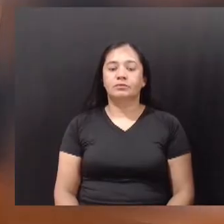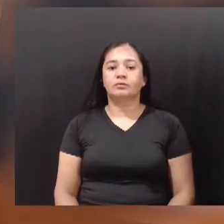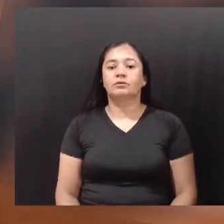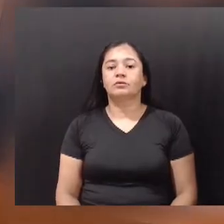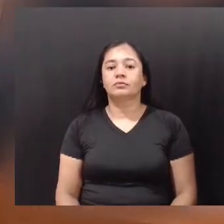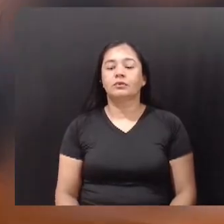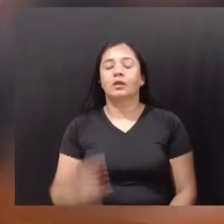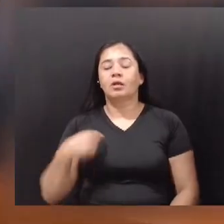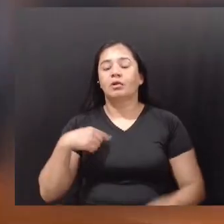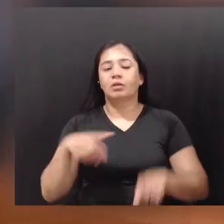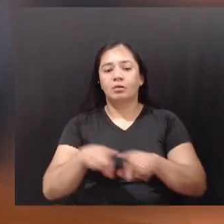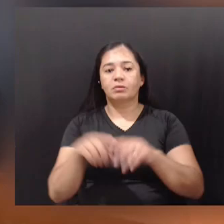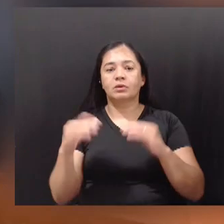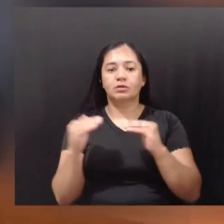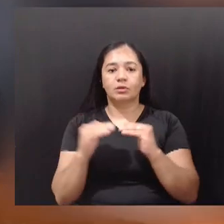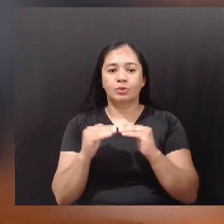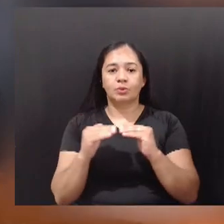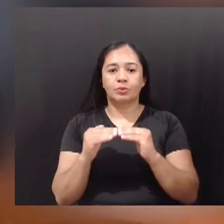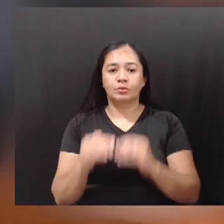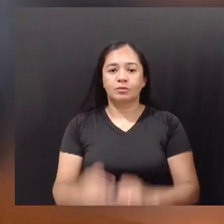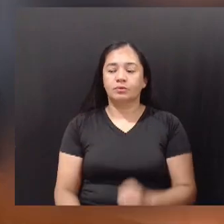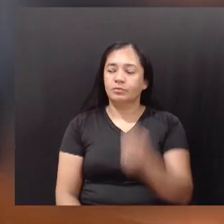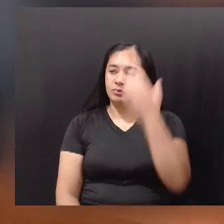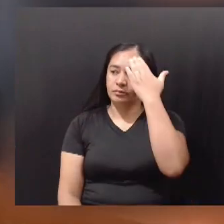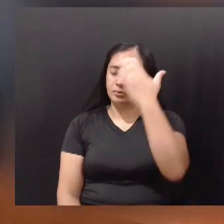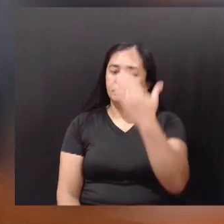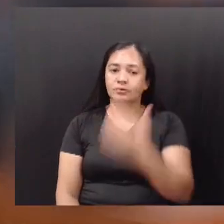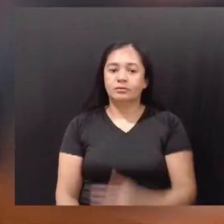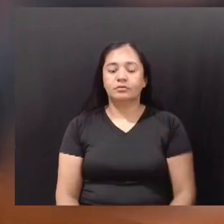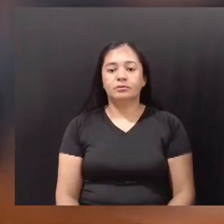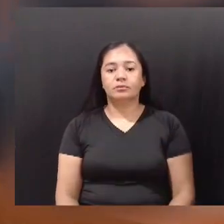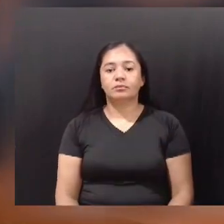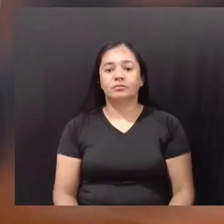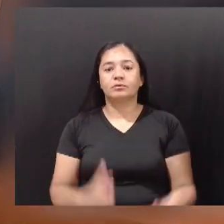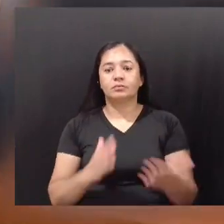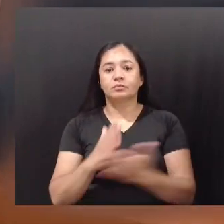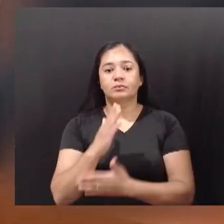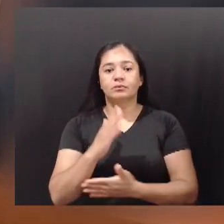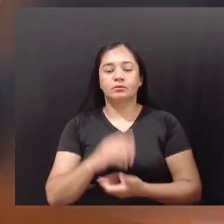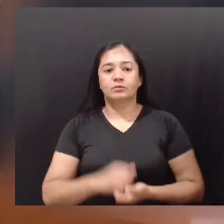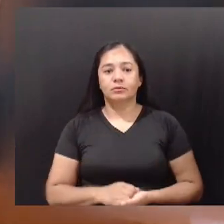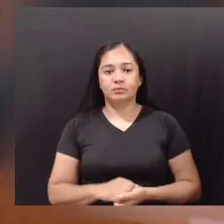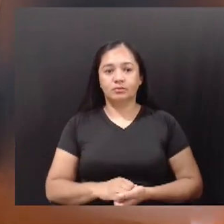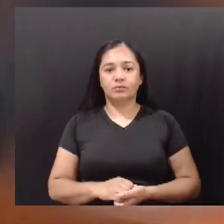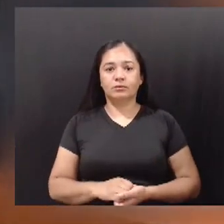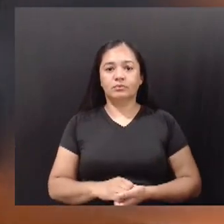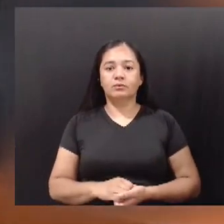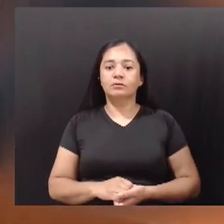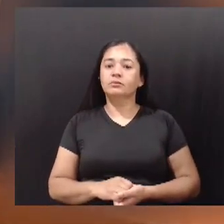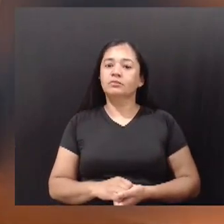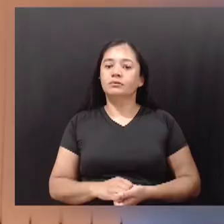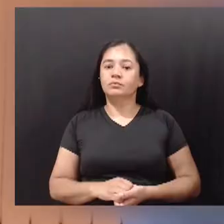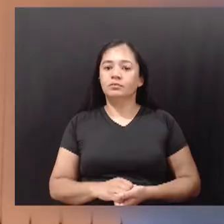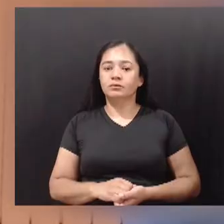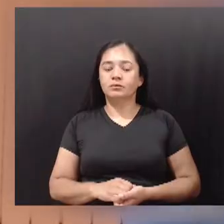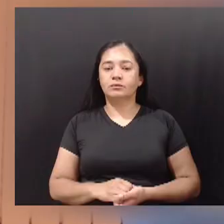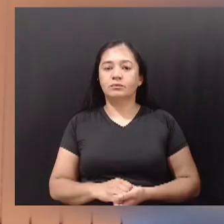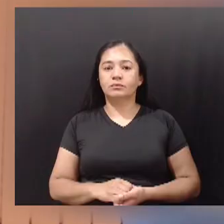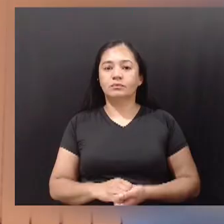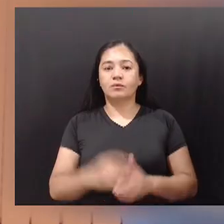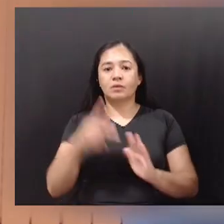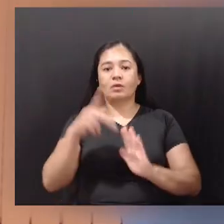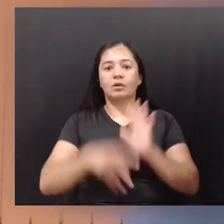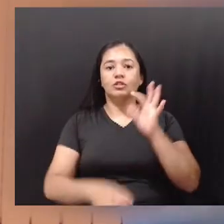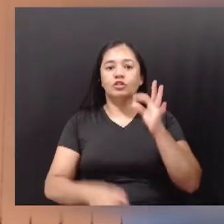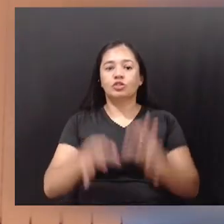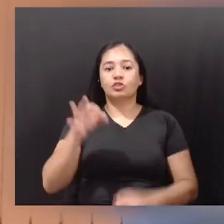favorável. Obrigado, senhor Roberto Alves. Então, aprovado. Esse projeto é um projeto de justiça de memória aqui para a servidora